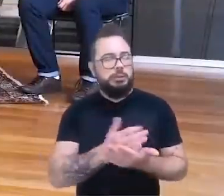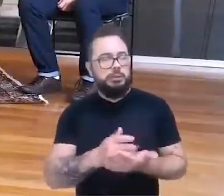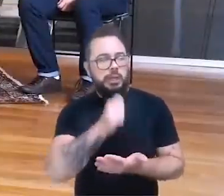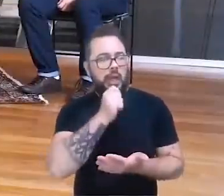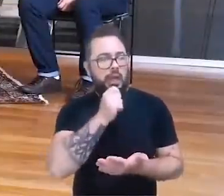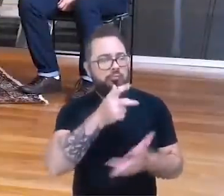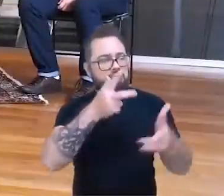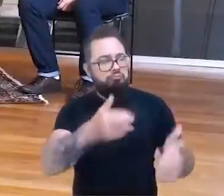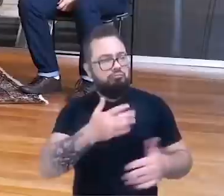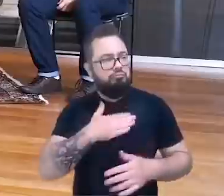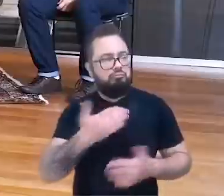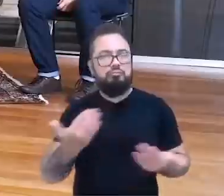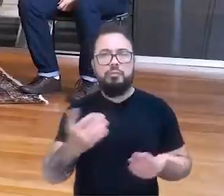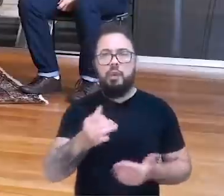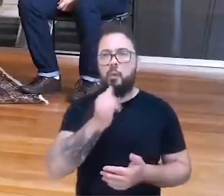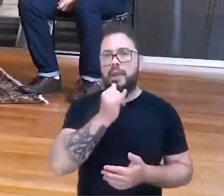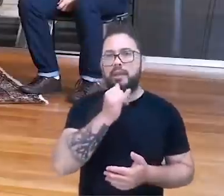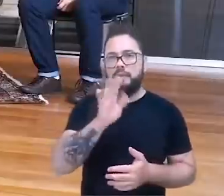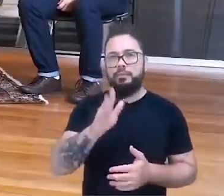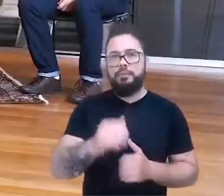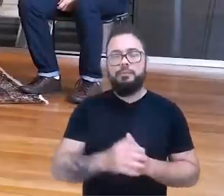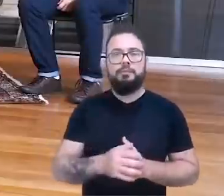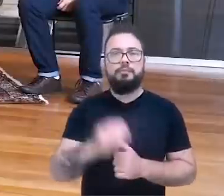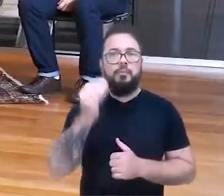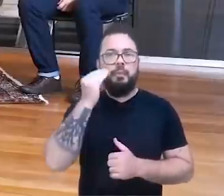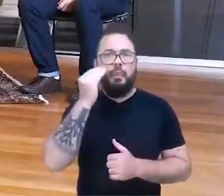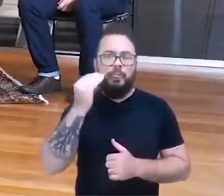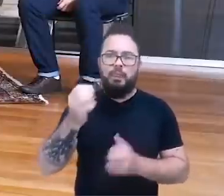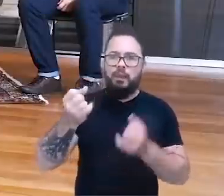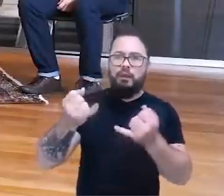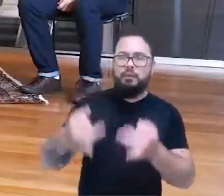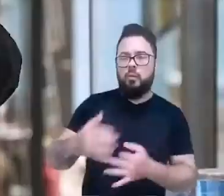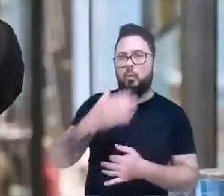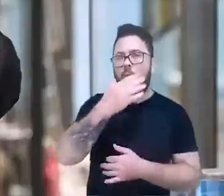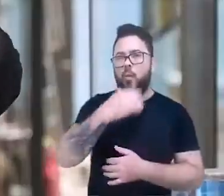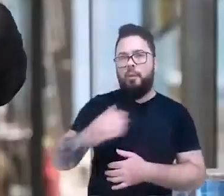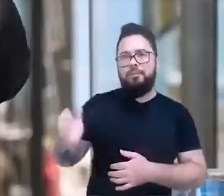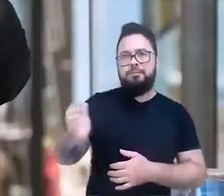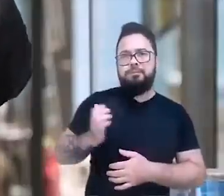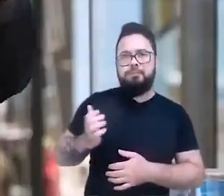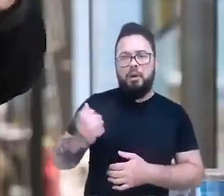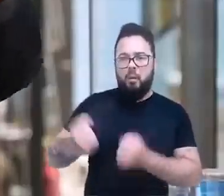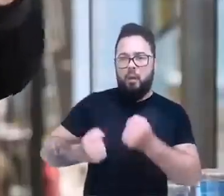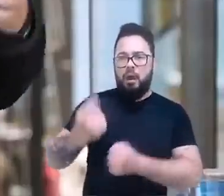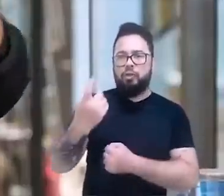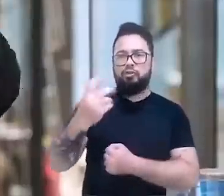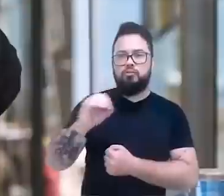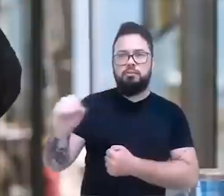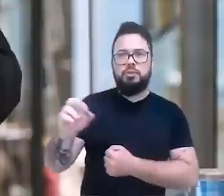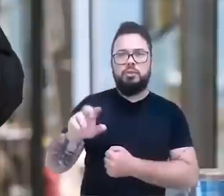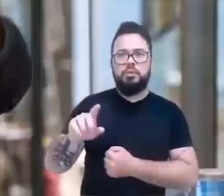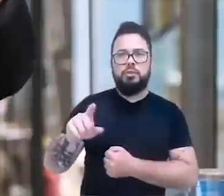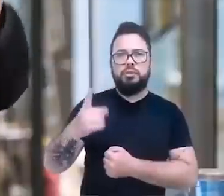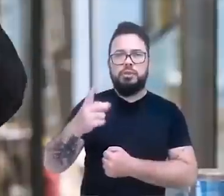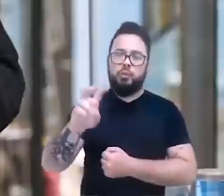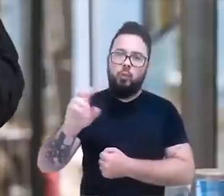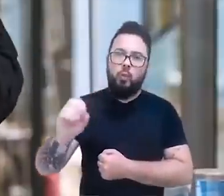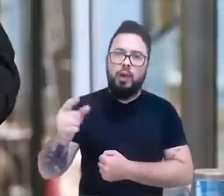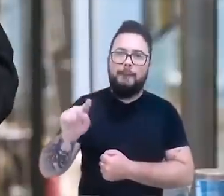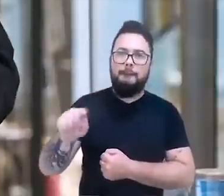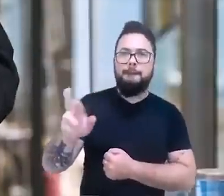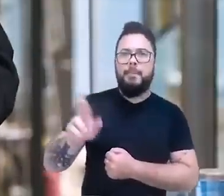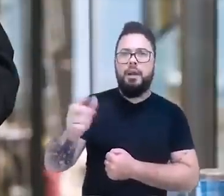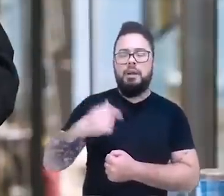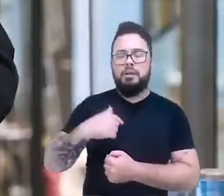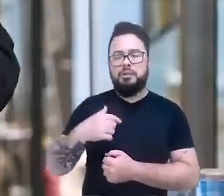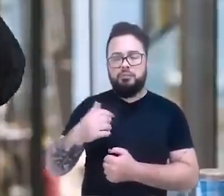vejo como semelhante então toda vez por exemplo eu tentei escrever só de um cara rico que tinha um carrão de 100 mil reais é de 150 mil reais e ele